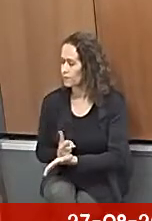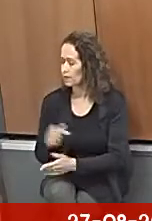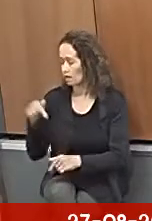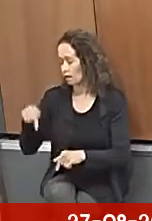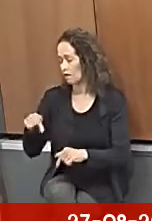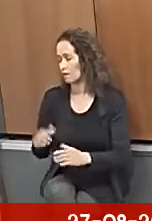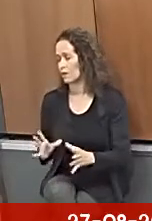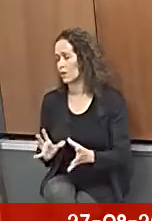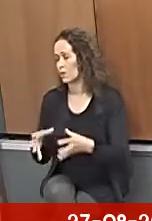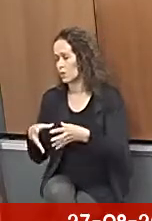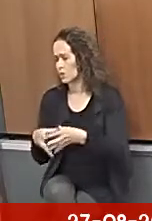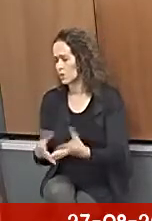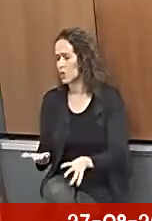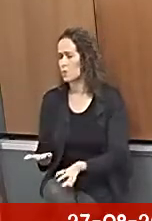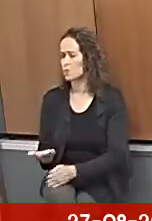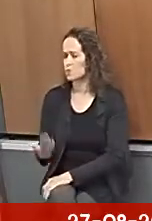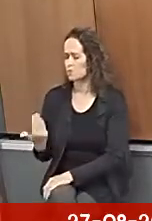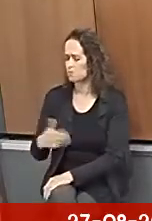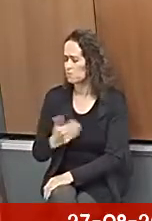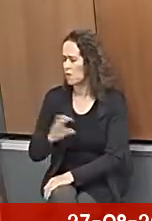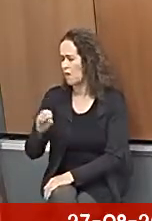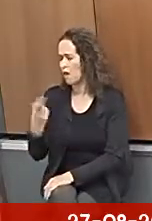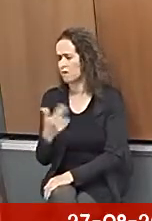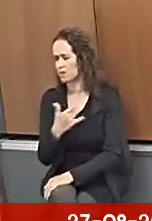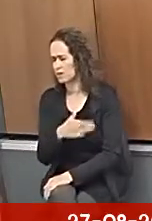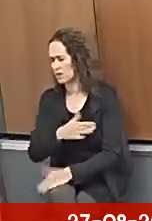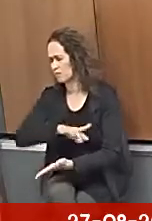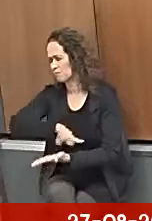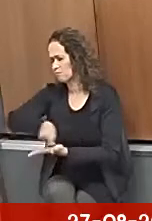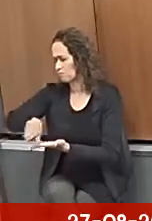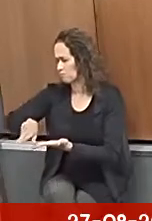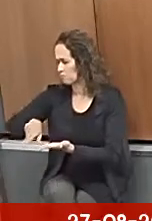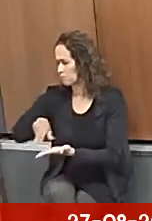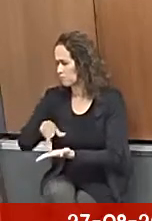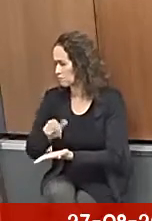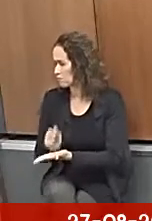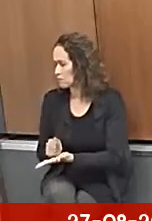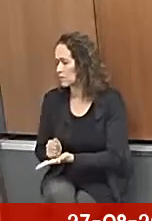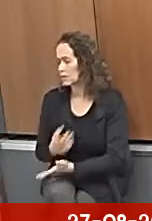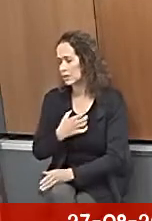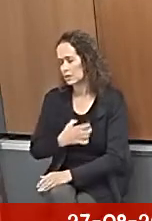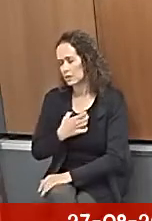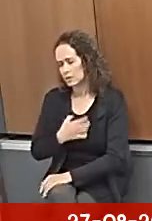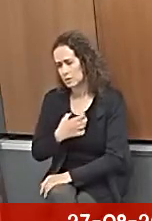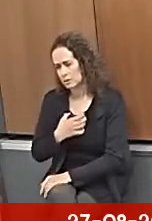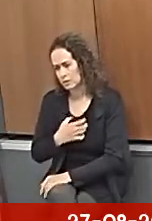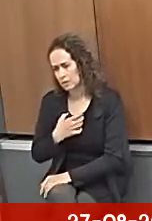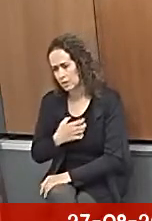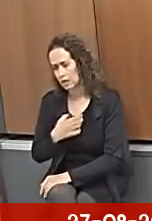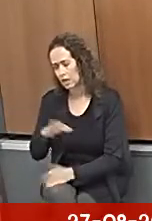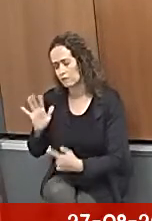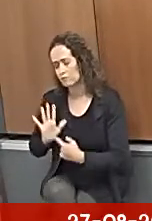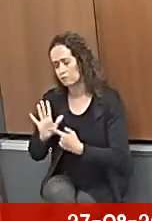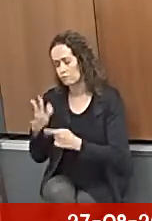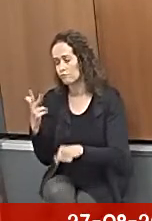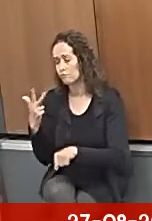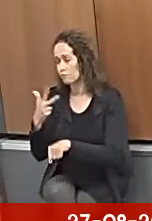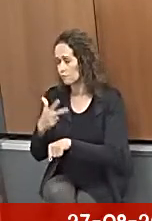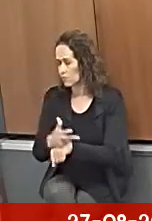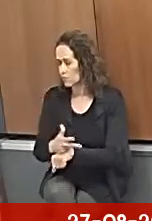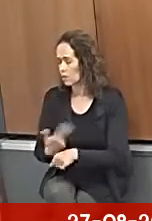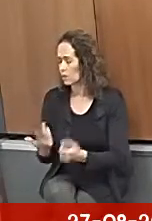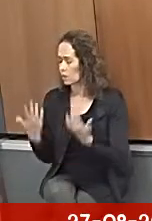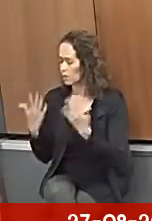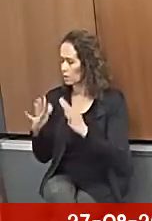autenticando americano ficamos indignados com o vídeo que o cristiano trouxe à tona e quer te